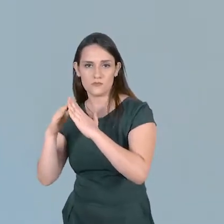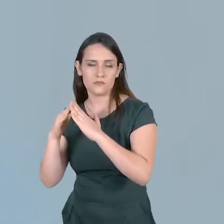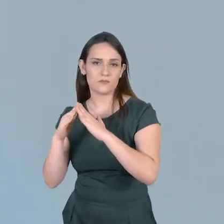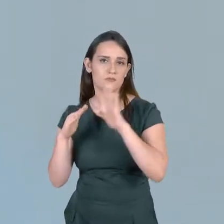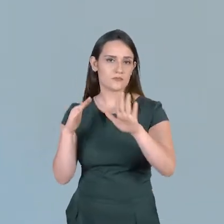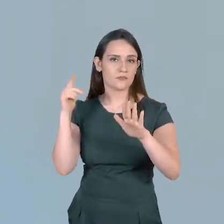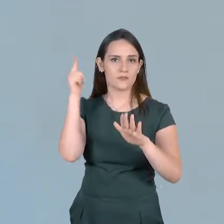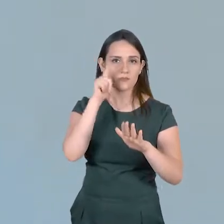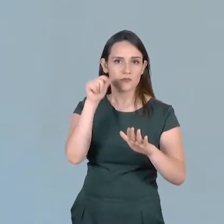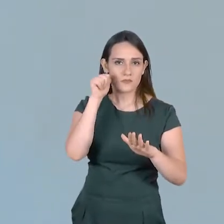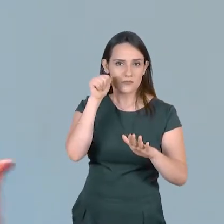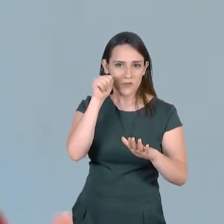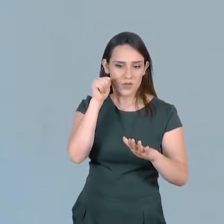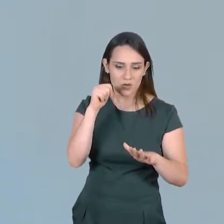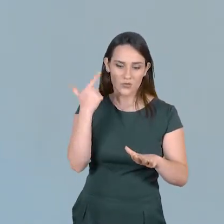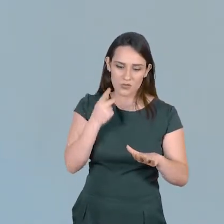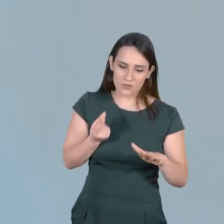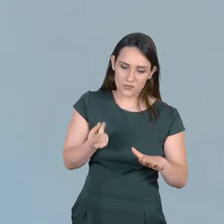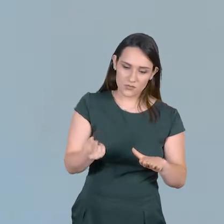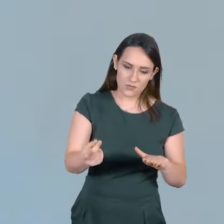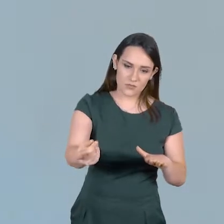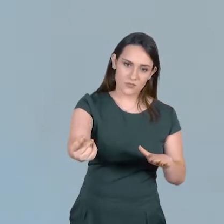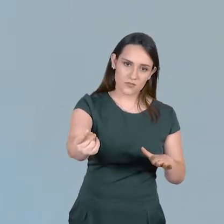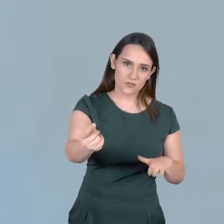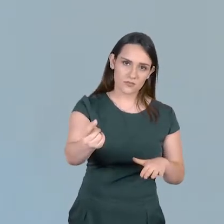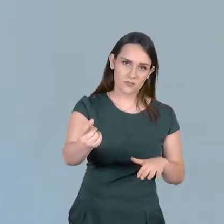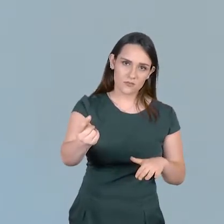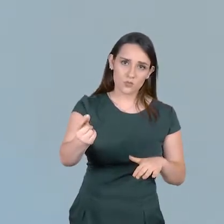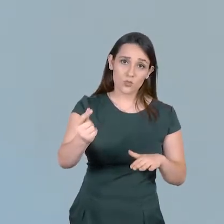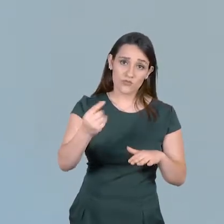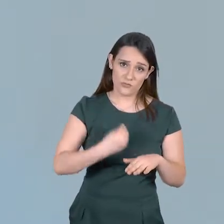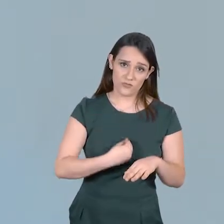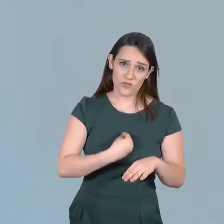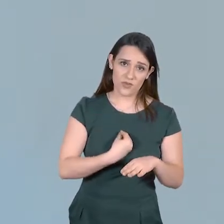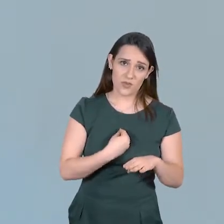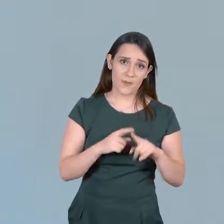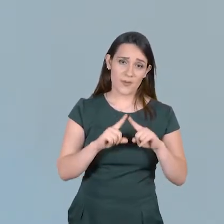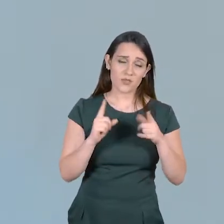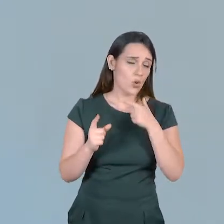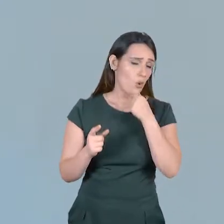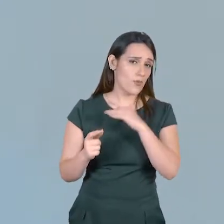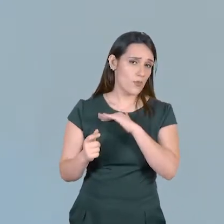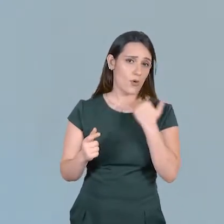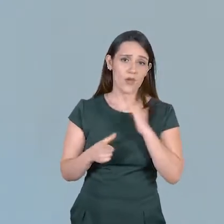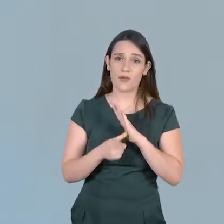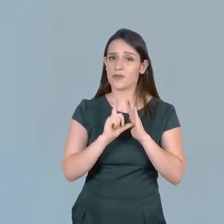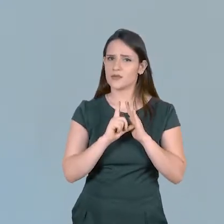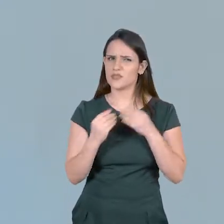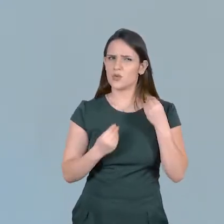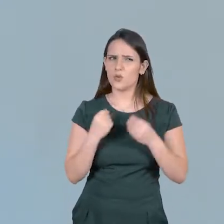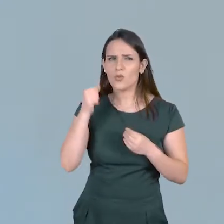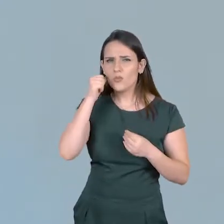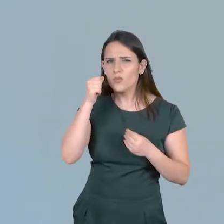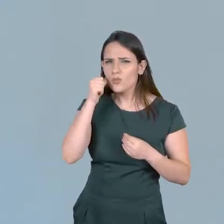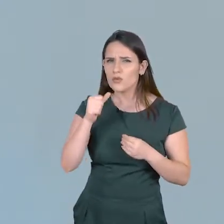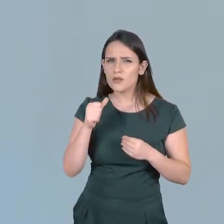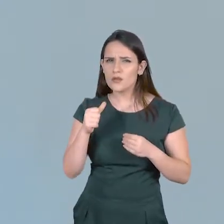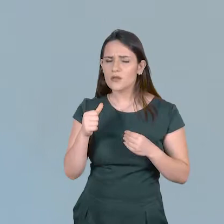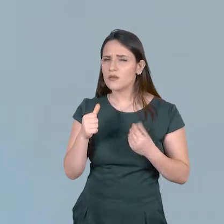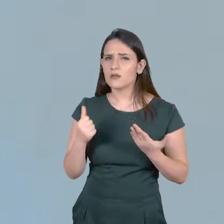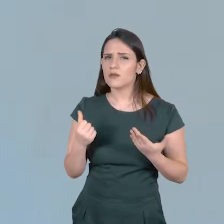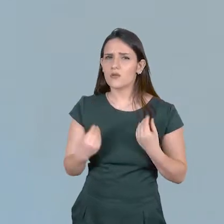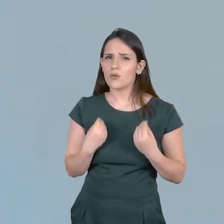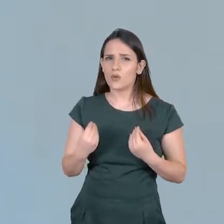razões e os homens acabam partindo e essas mulheres vão ficar como? Essas viúvas. É